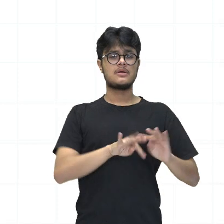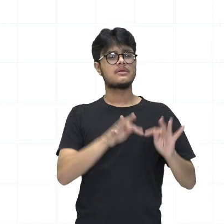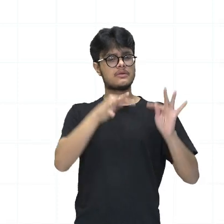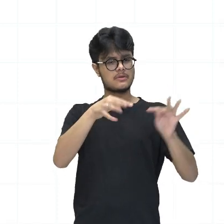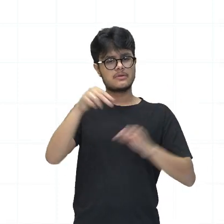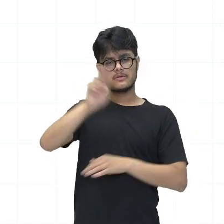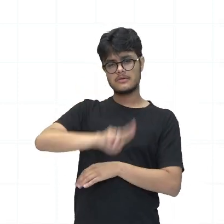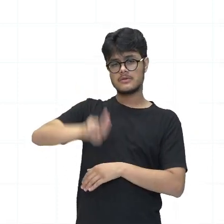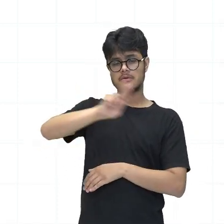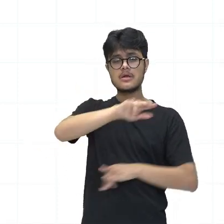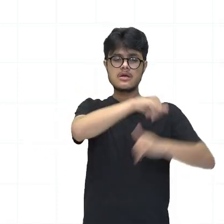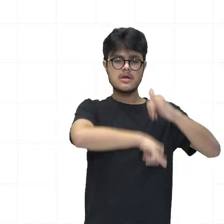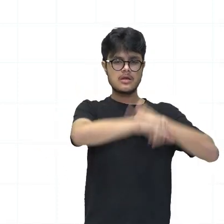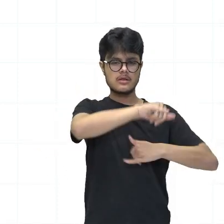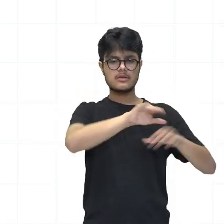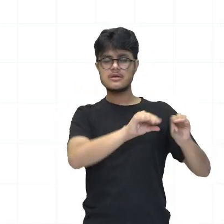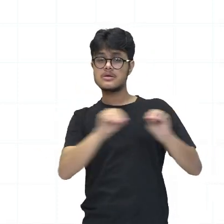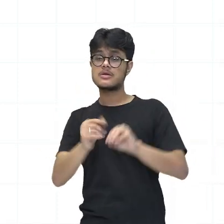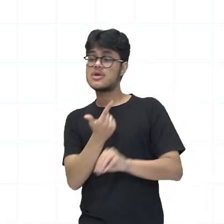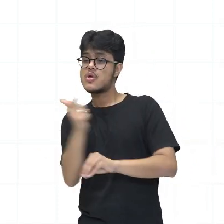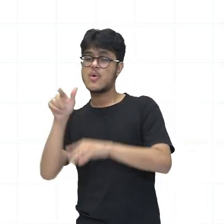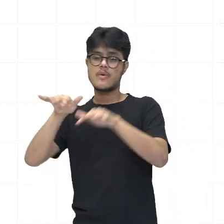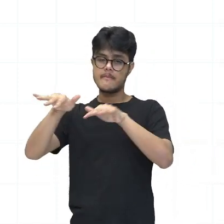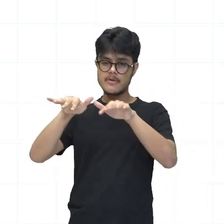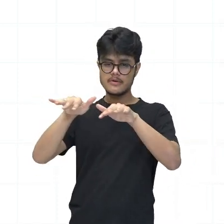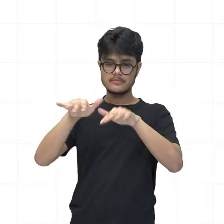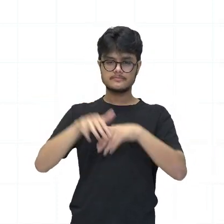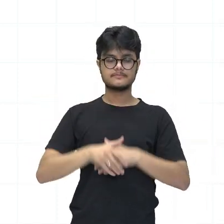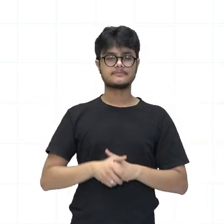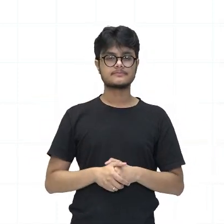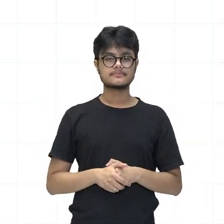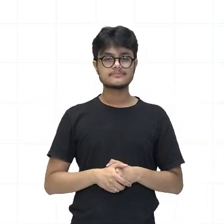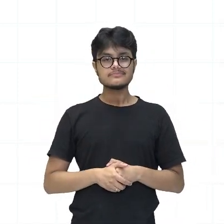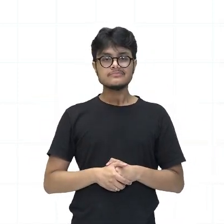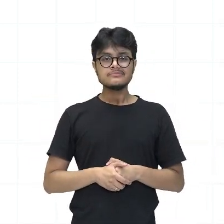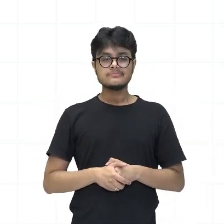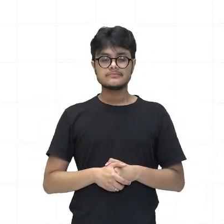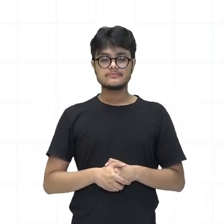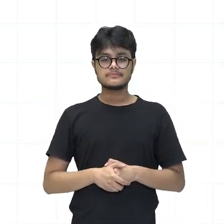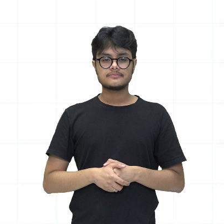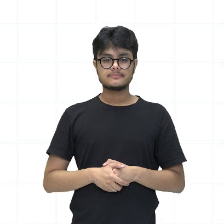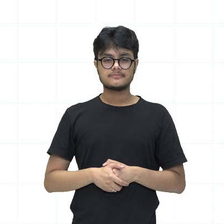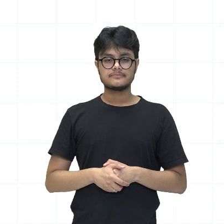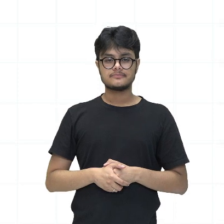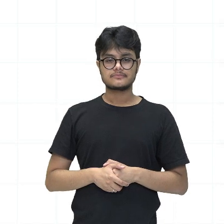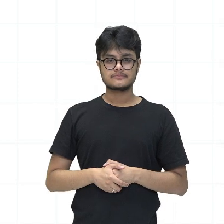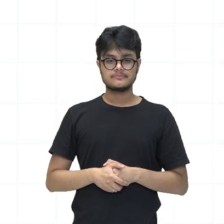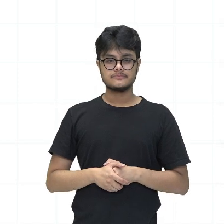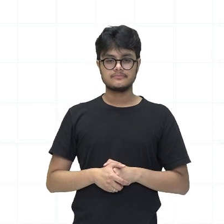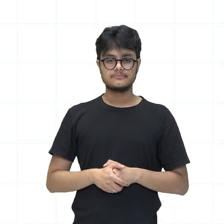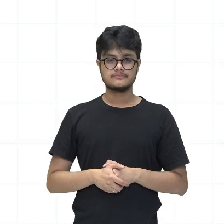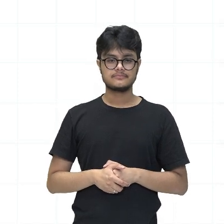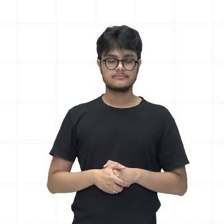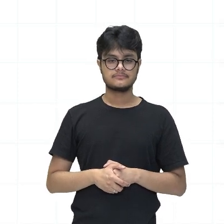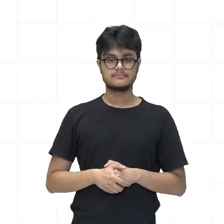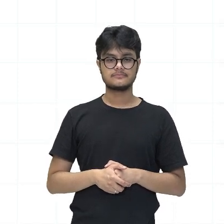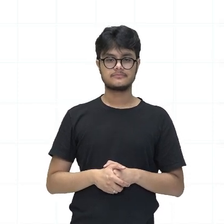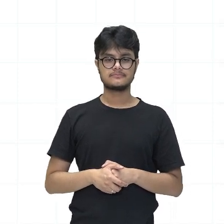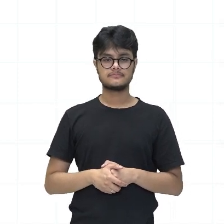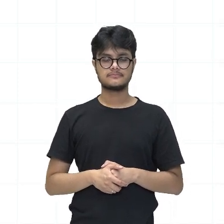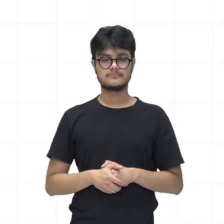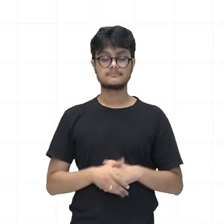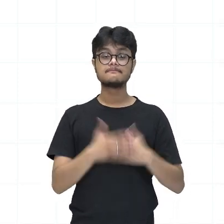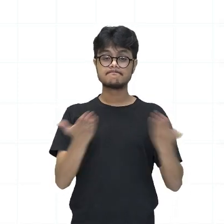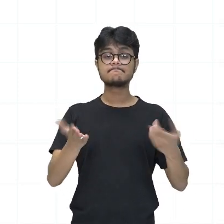que converte outras formas de energia em energia mecânica, né? E aí nós vimos